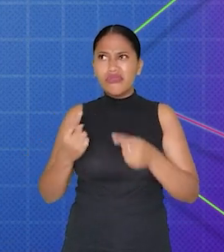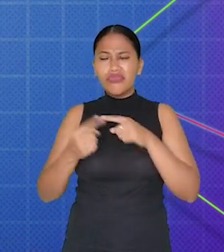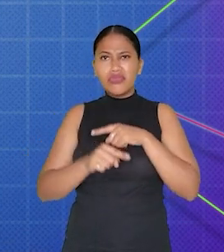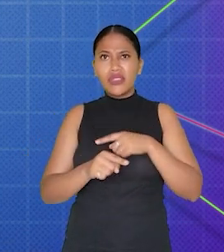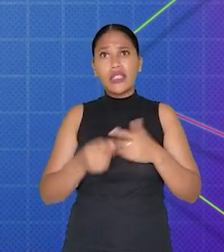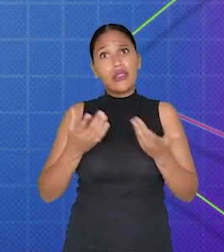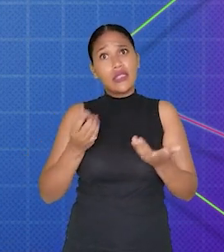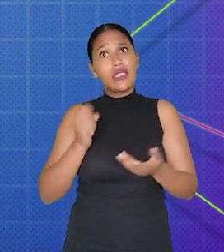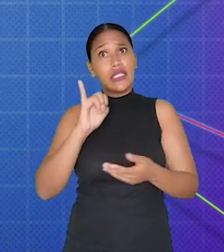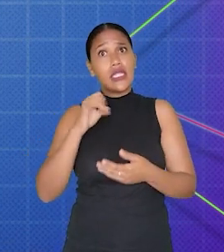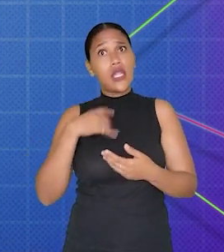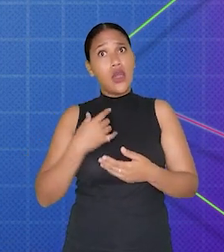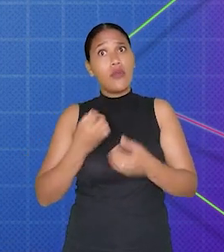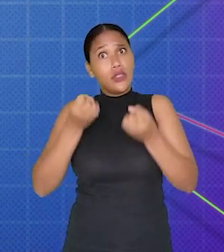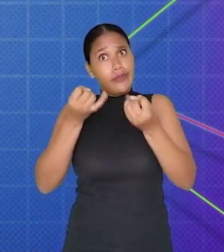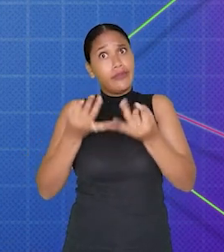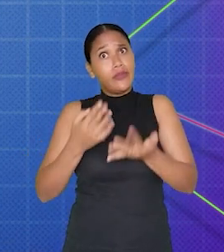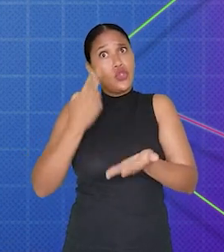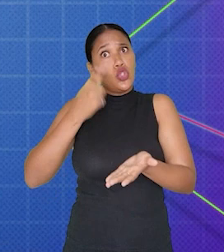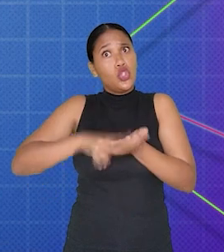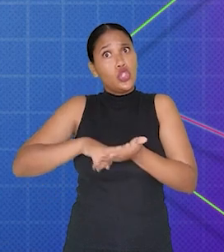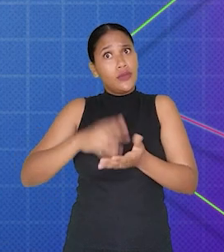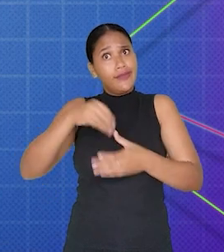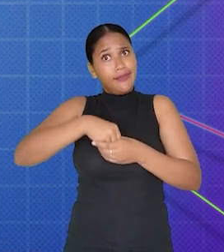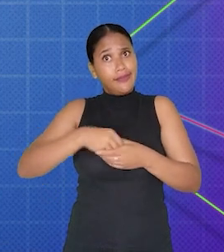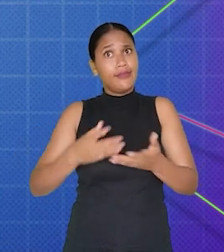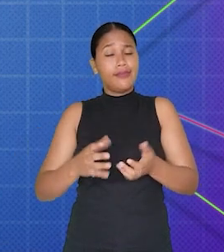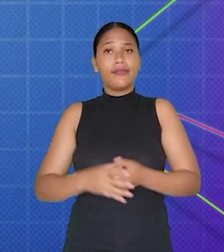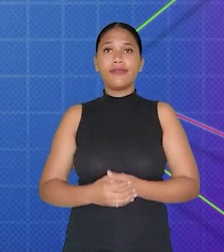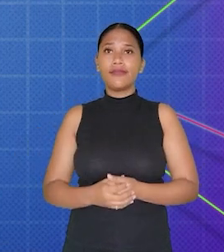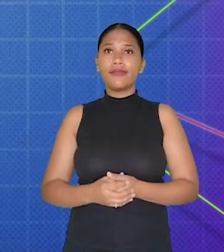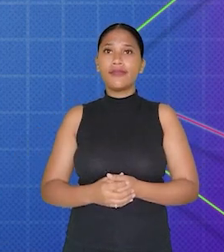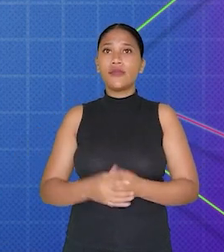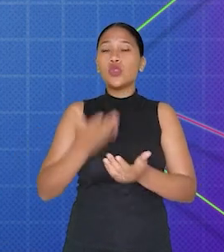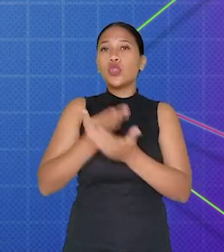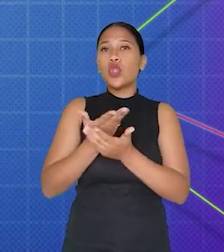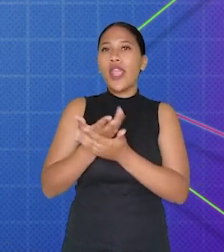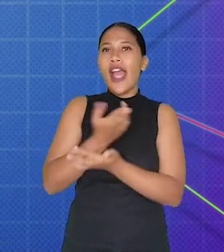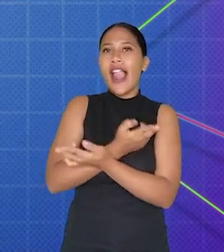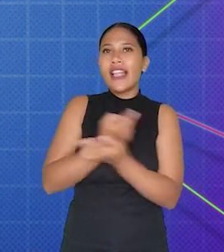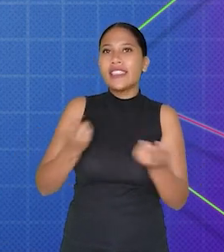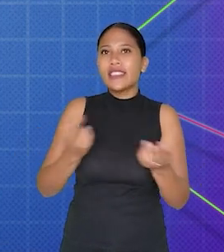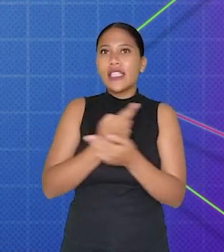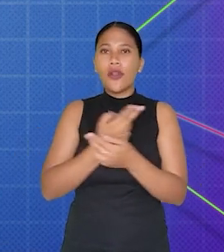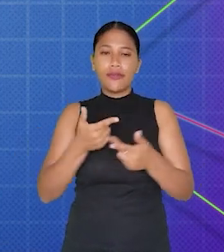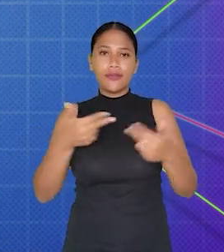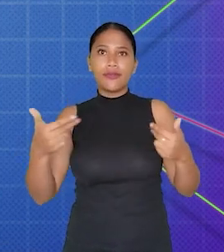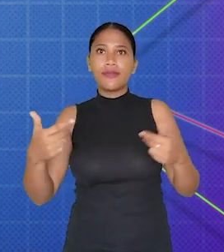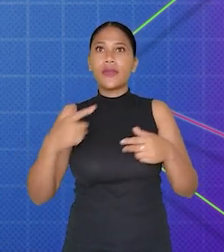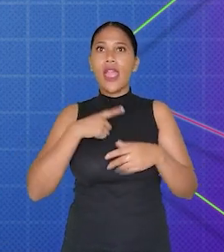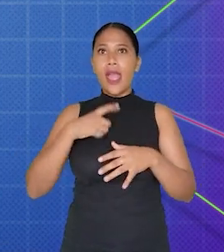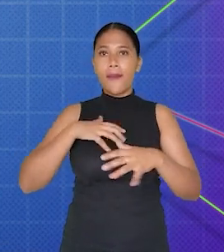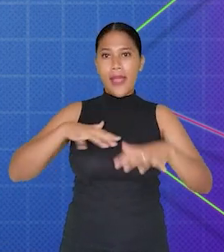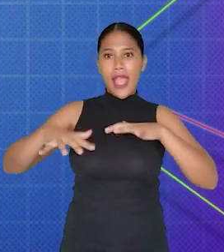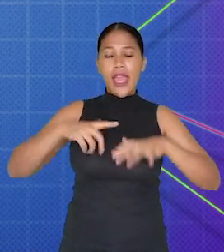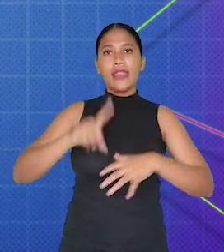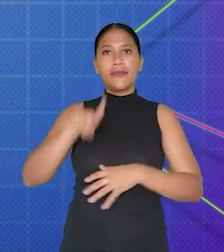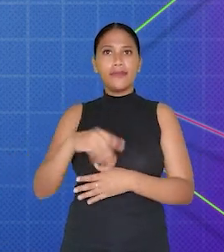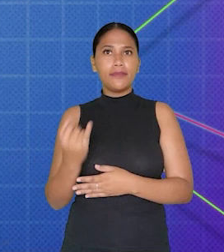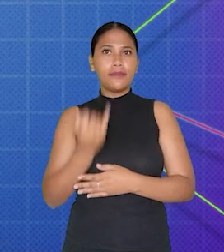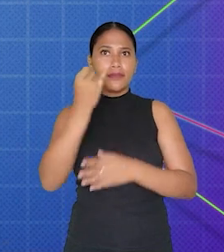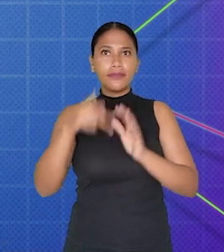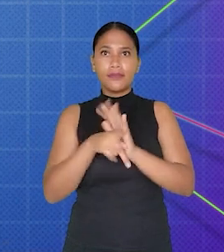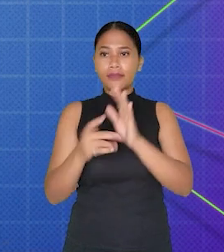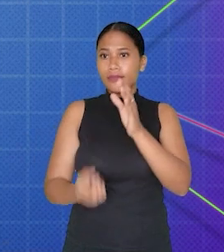como elementos do jogo, a menos que haja uma justificativa plausível dentro da narrativa do jogo. O estudo de relação entre os elementos do jogo e a